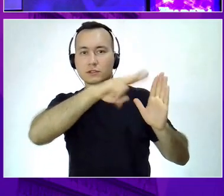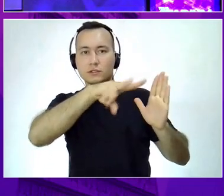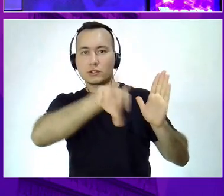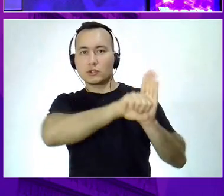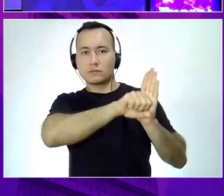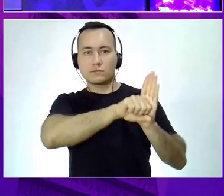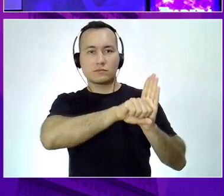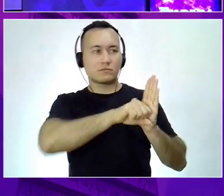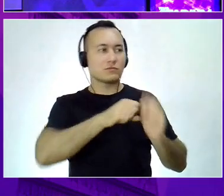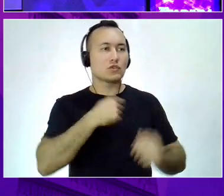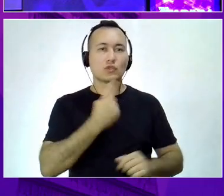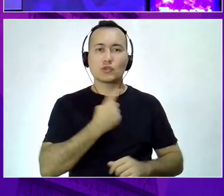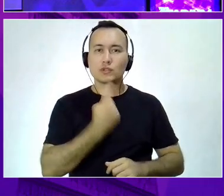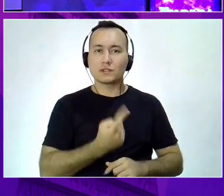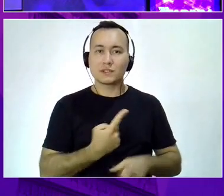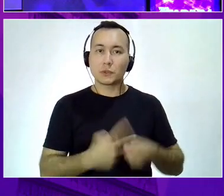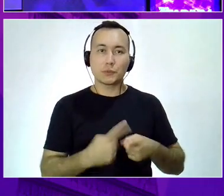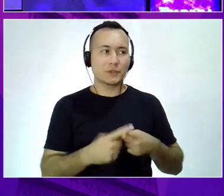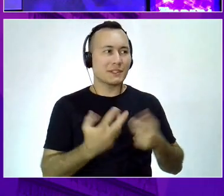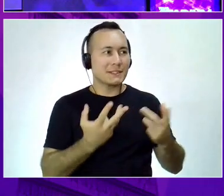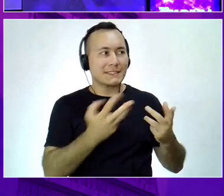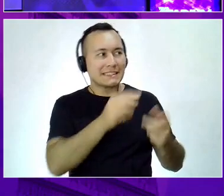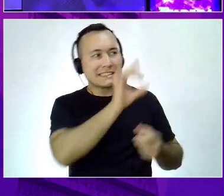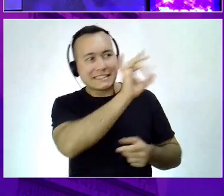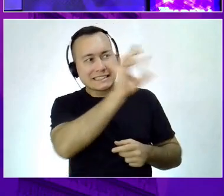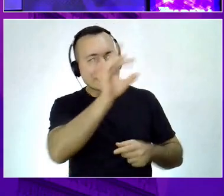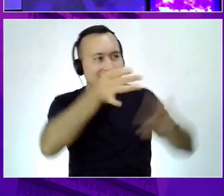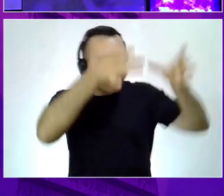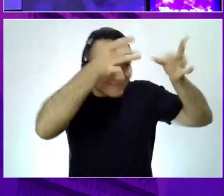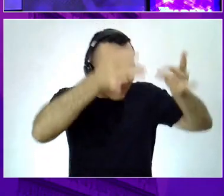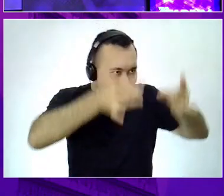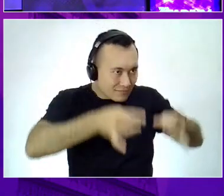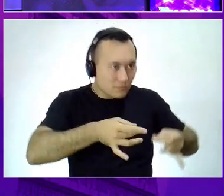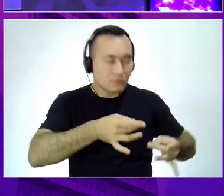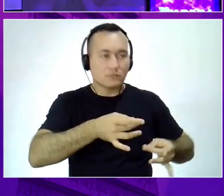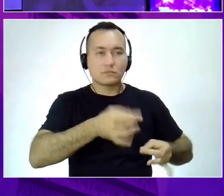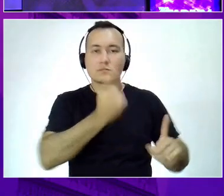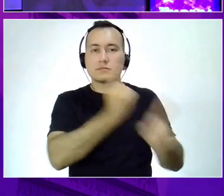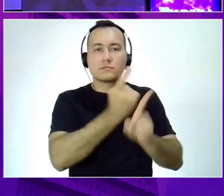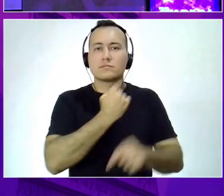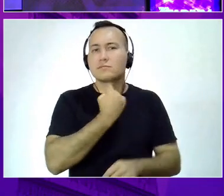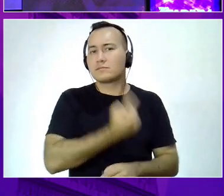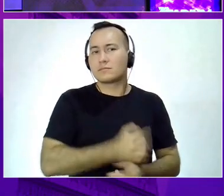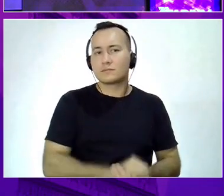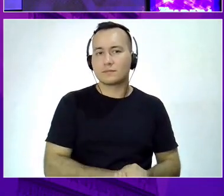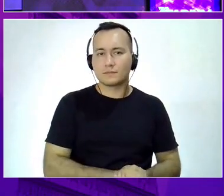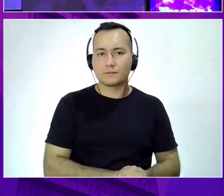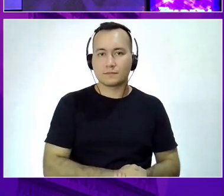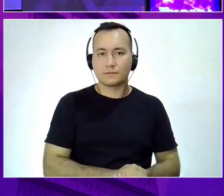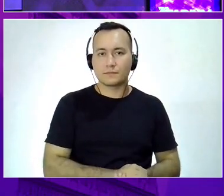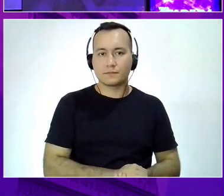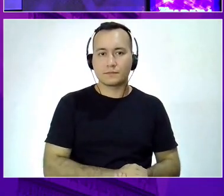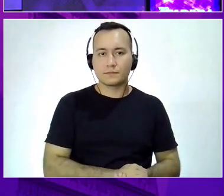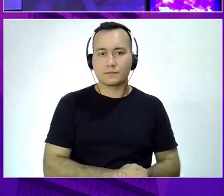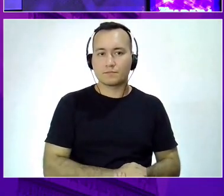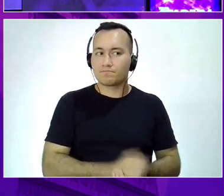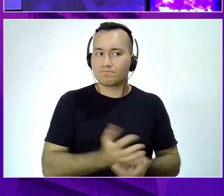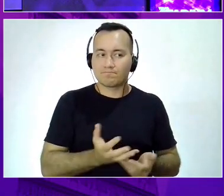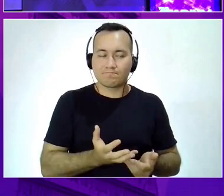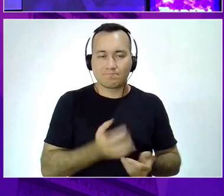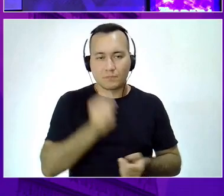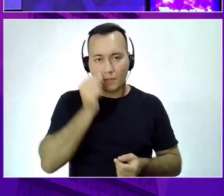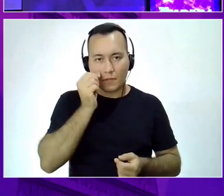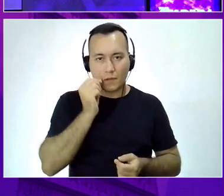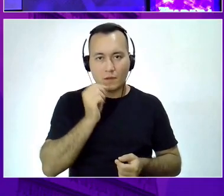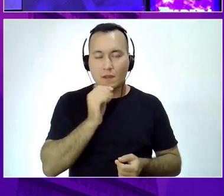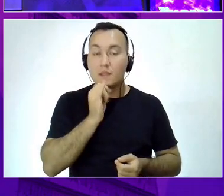não demorem muito tempo. Então, teste de performance aqui, ele está intrinsecamente ligado. Testes de responsividade, aquele de redimensionamento